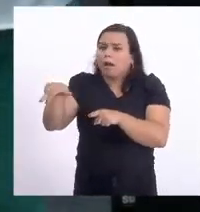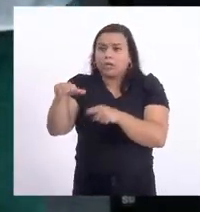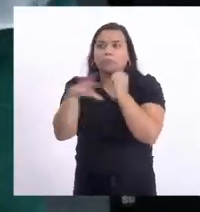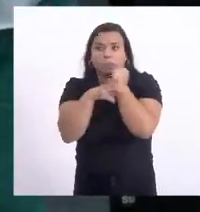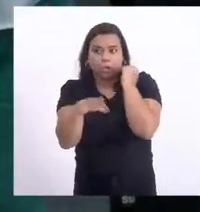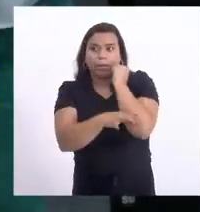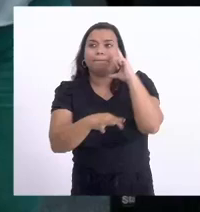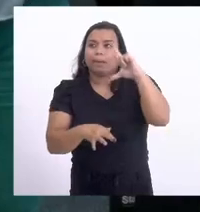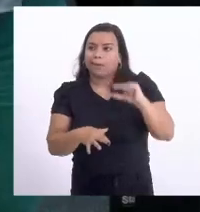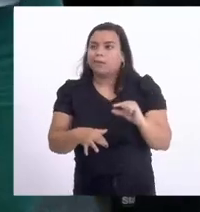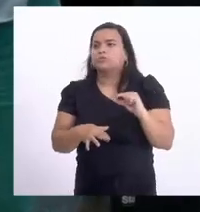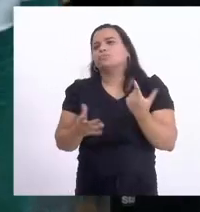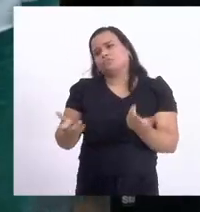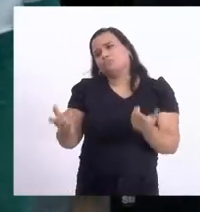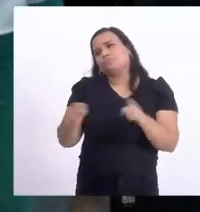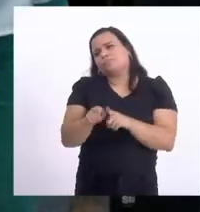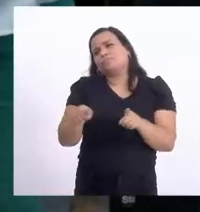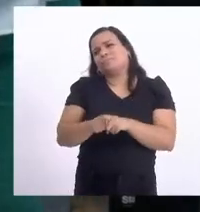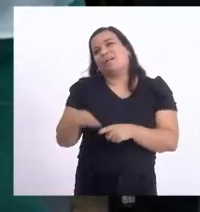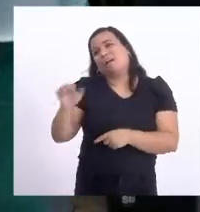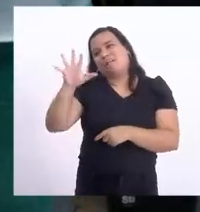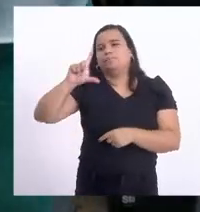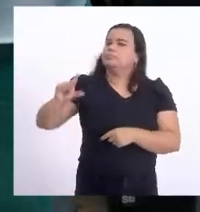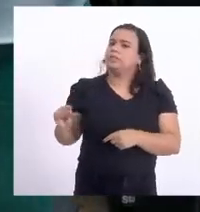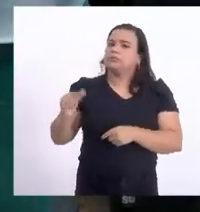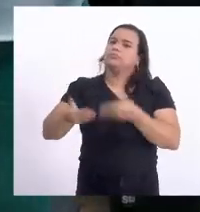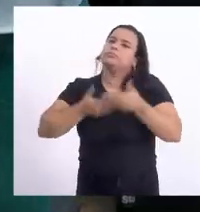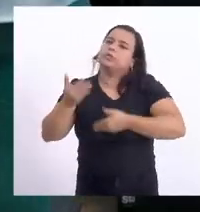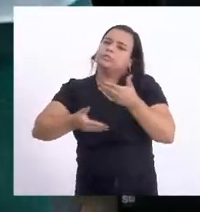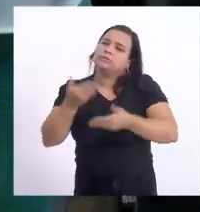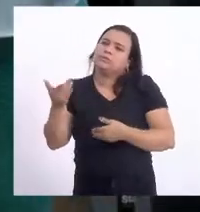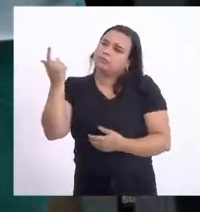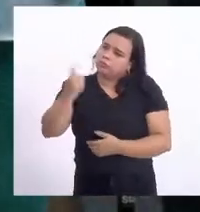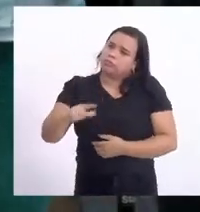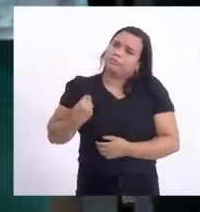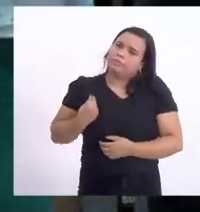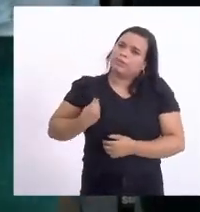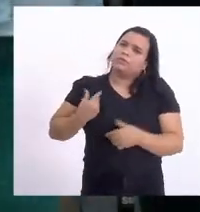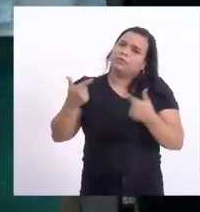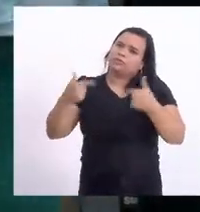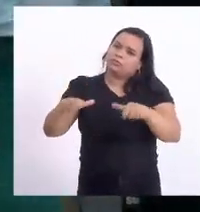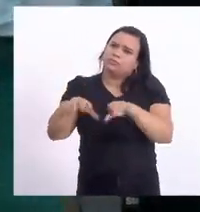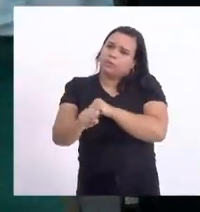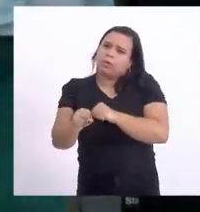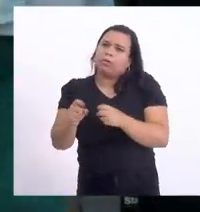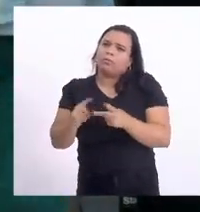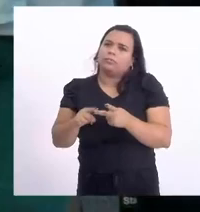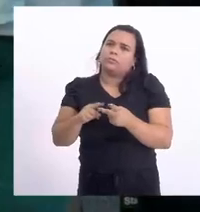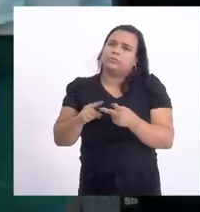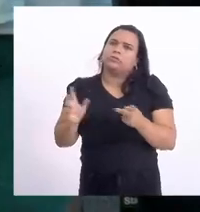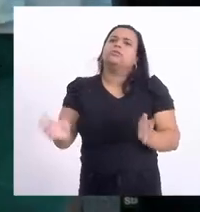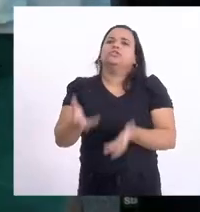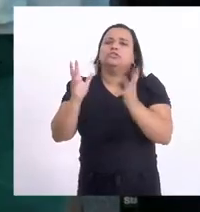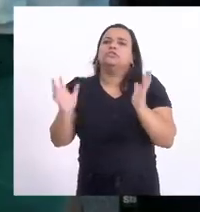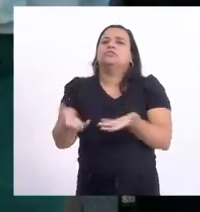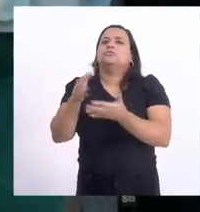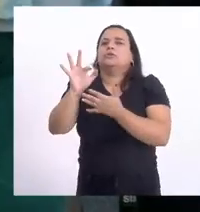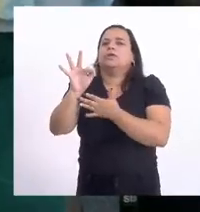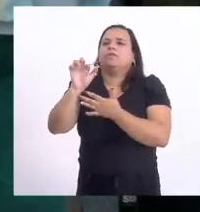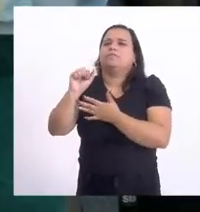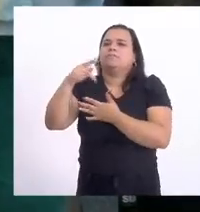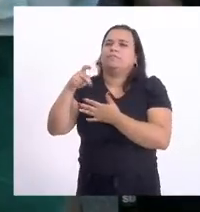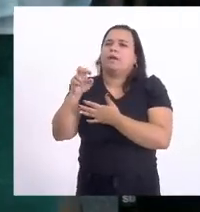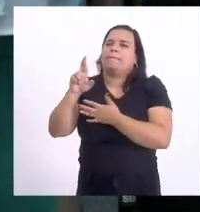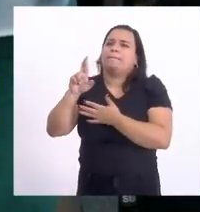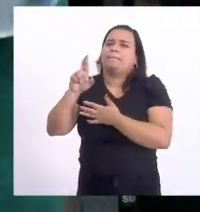burocratizados e menos onerosos nos processos de revalidação de diplomas, seja estimulando a FAPERJ